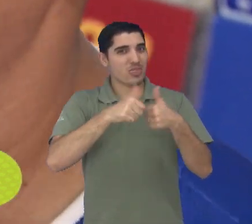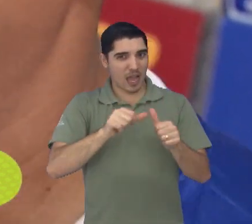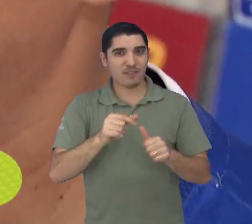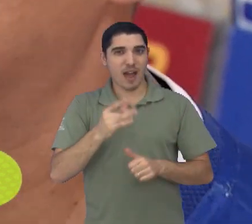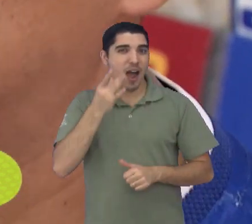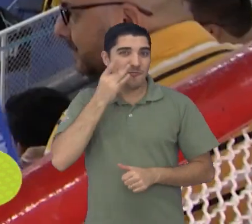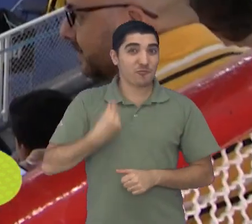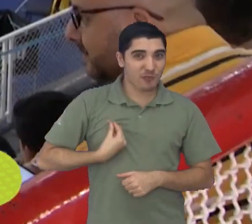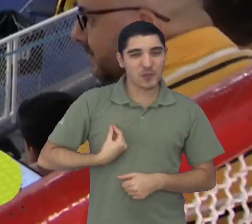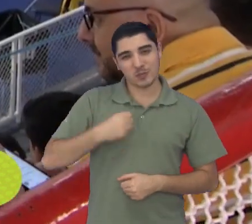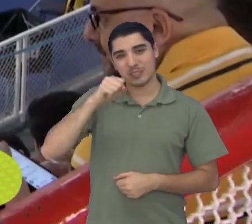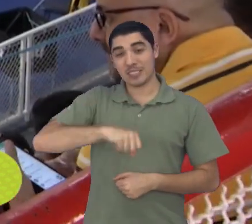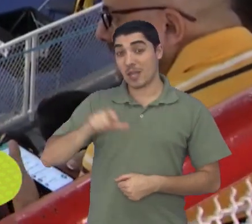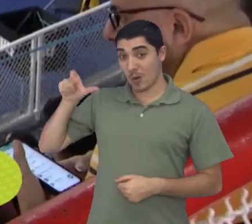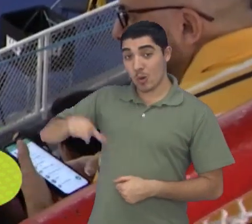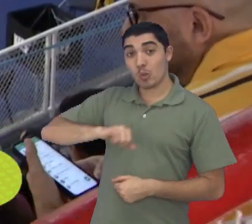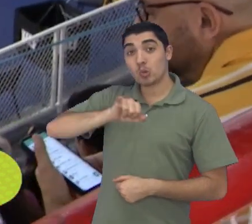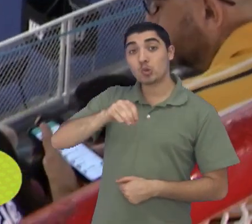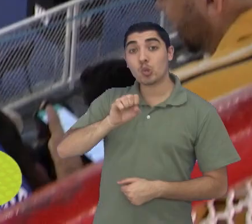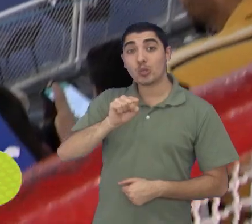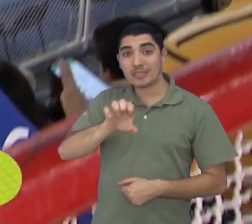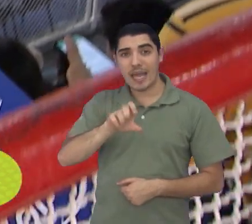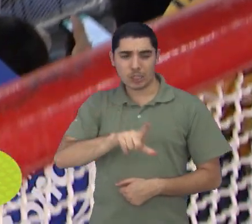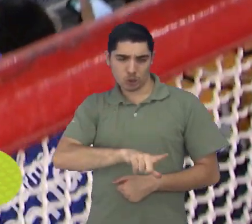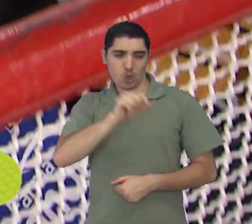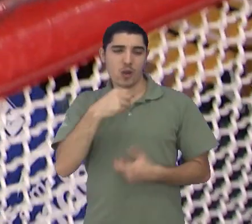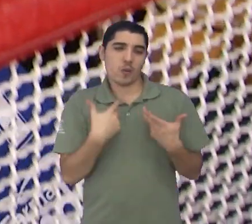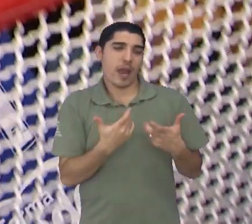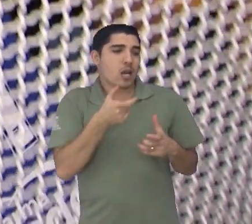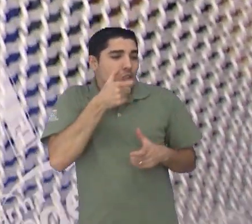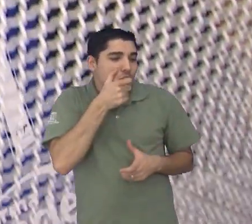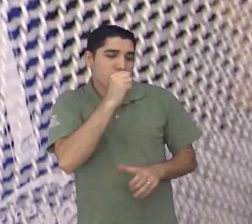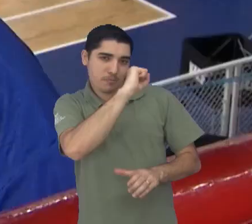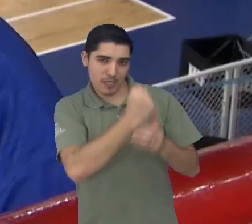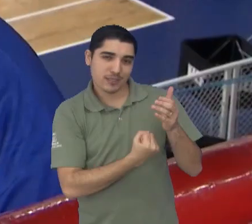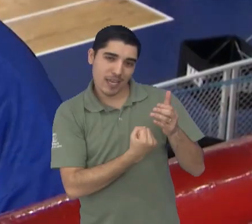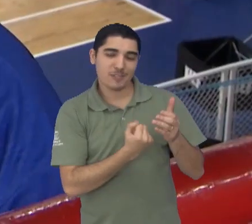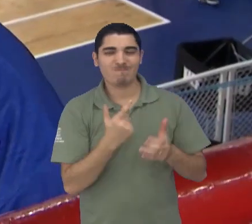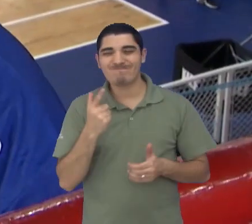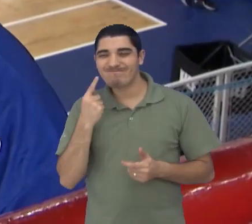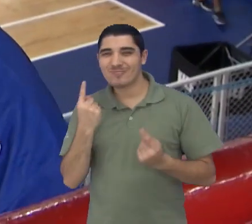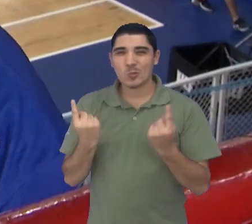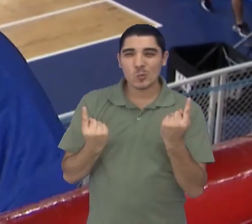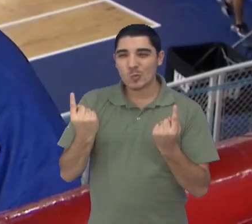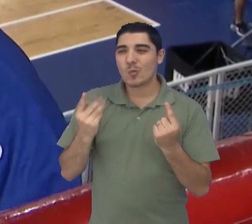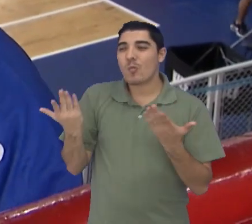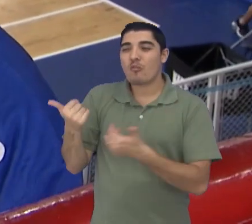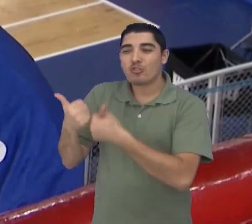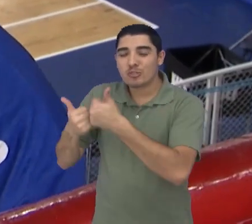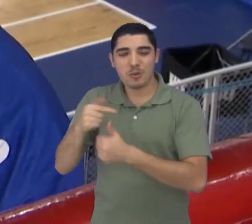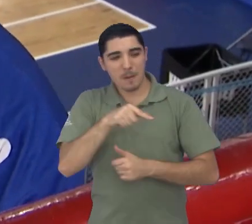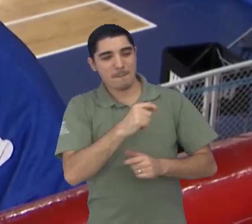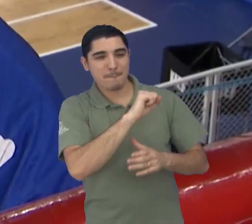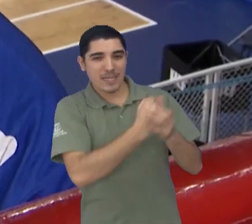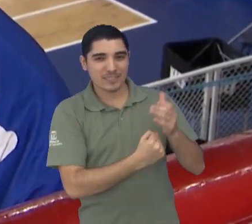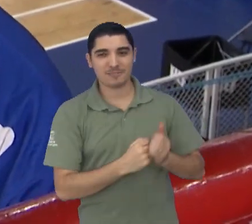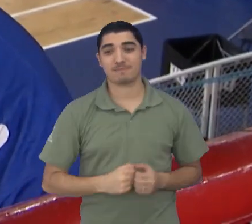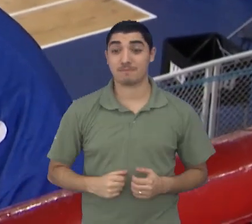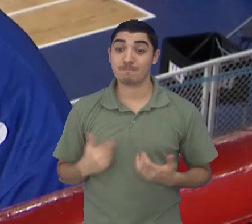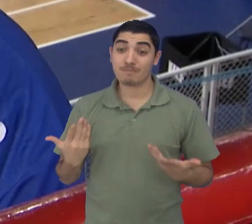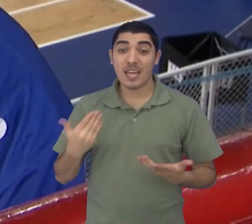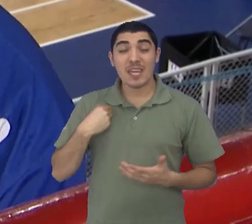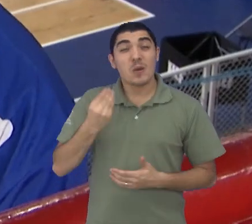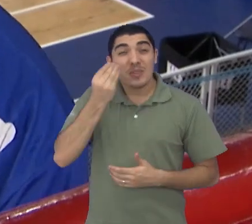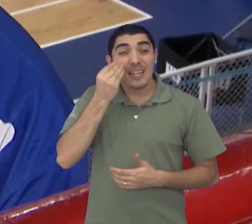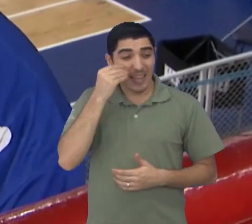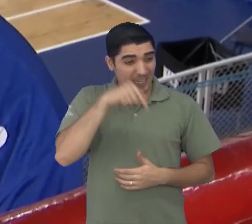arquibancadas. O José teve que optar entre um e outro e escolheu assistir o basquete. Vou ficar aqui, mas eu queria estar lá para assistir o jogo 7 horas, mas